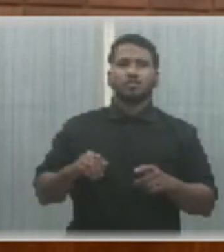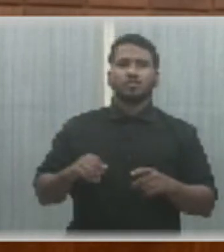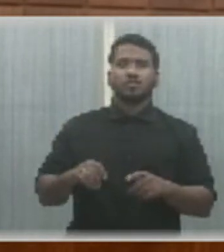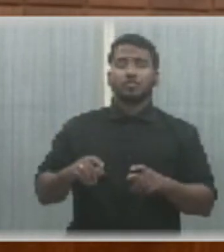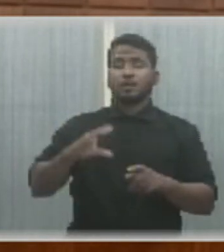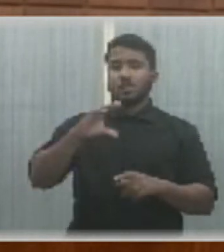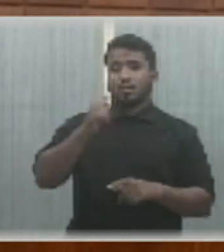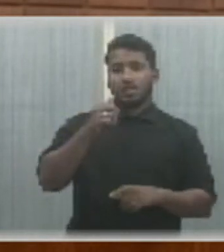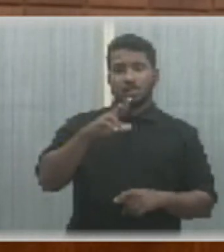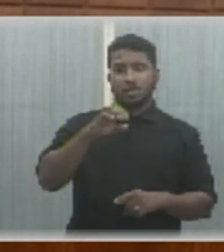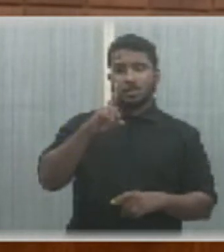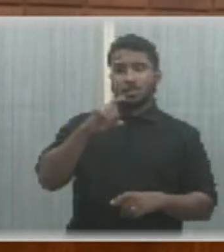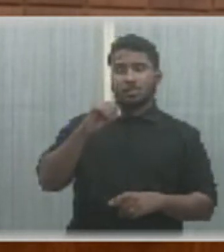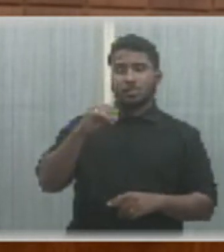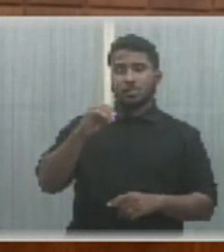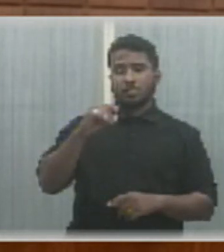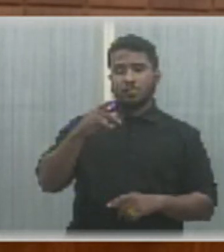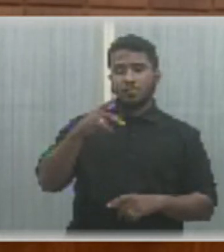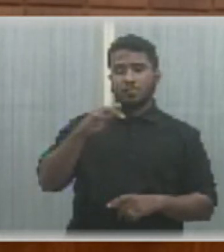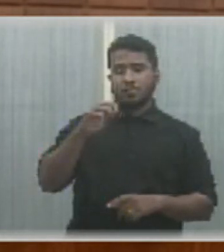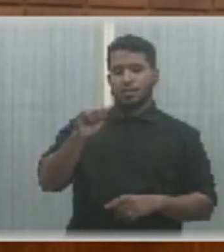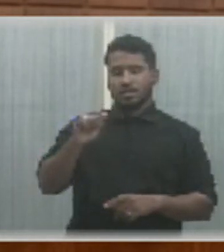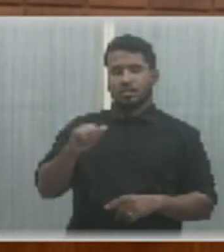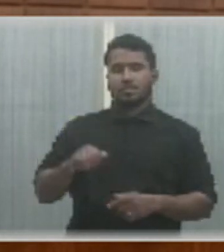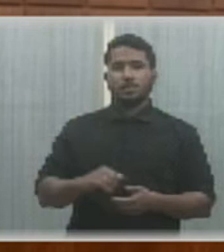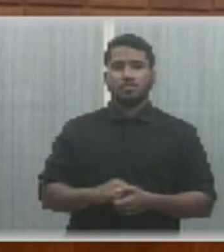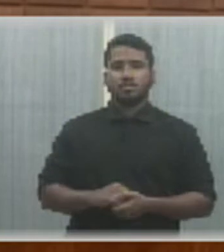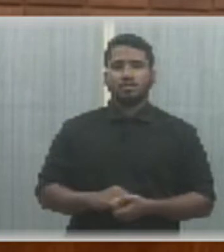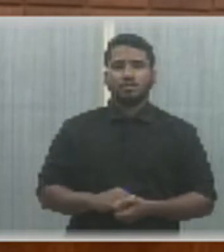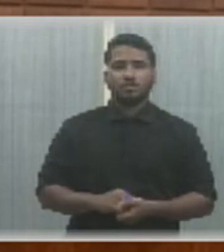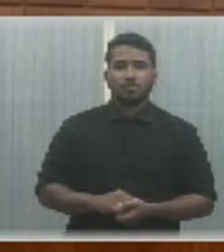cardiopatas. Eles trabalham...